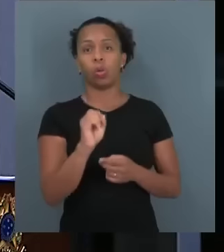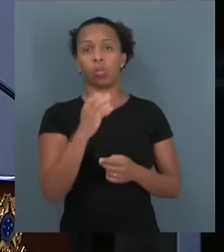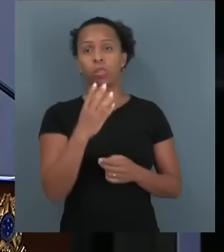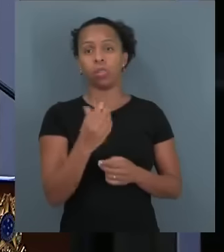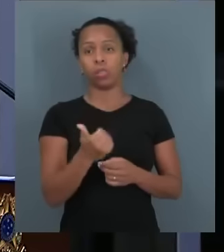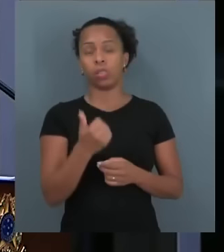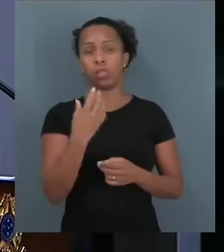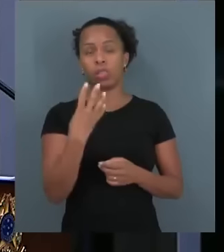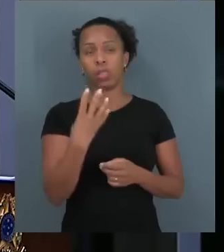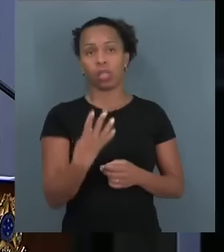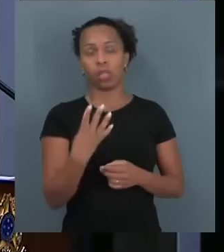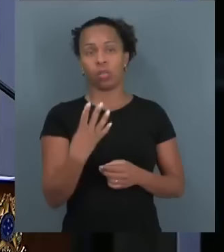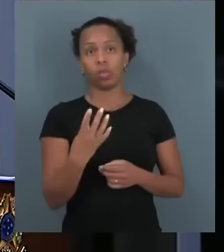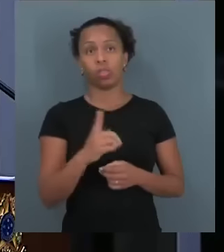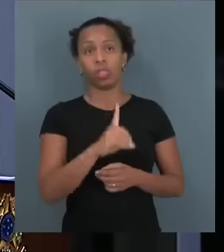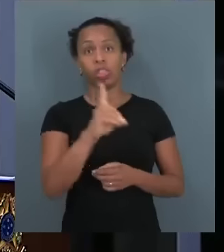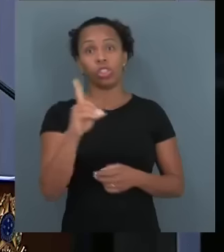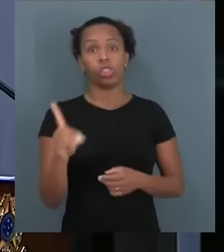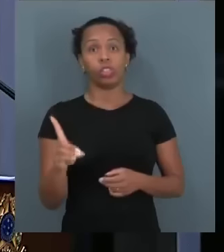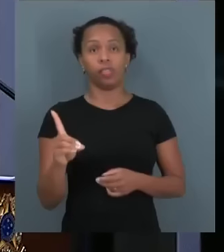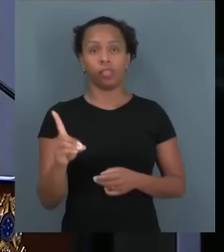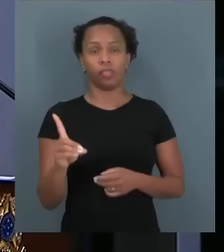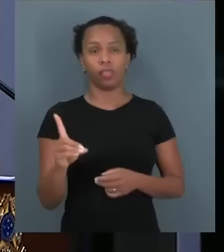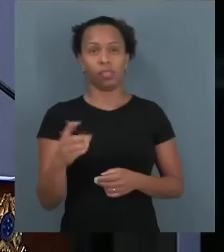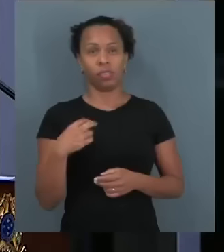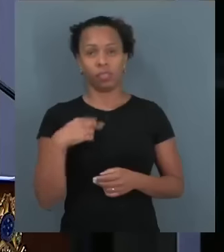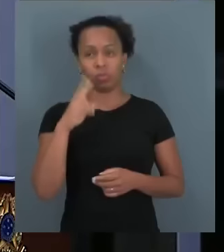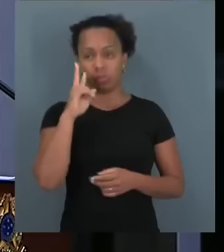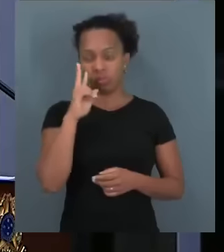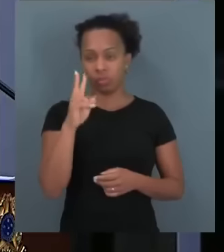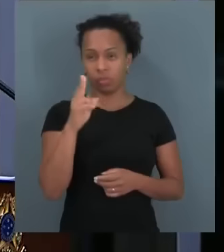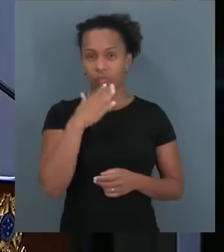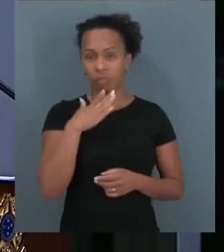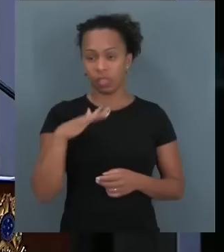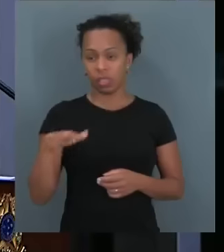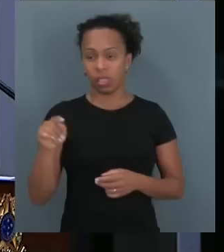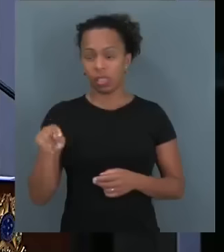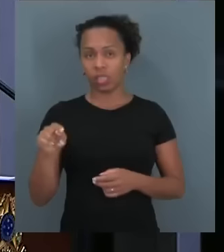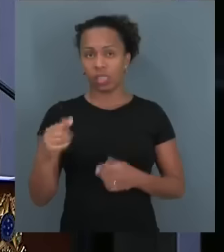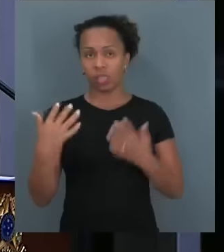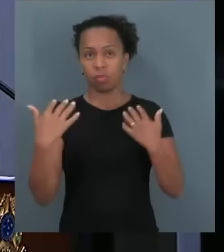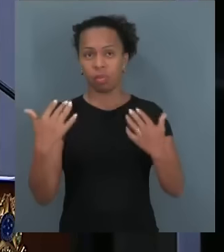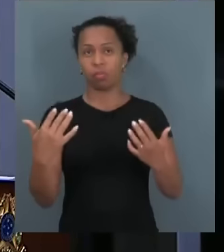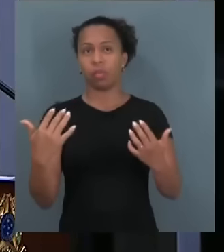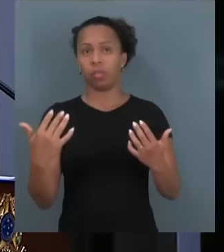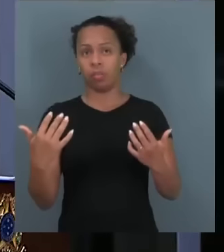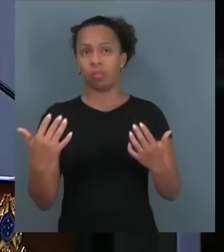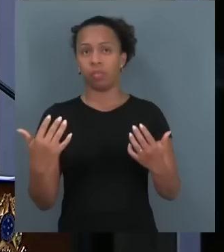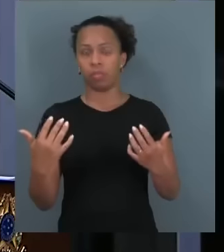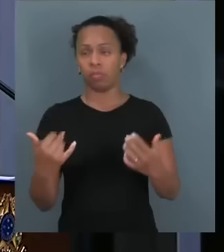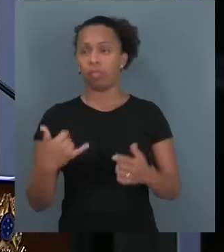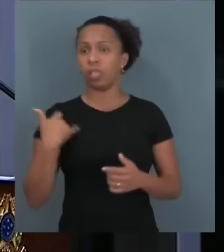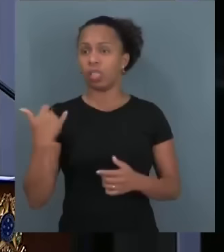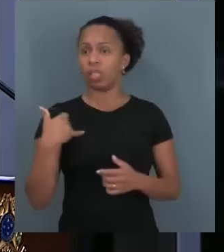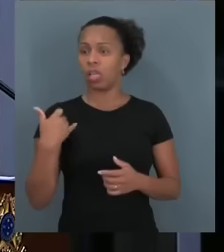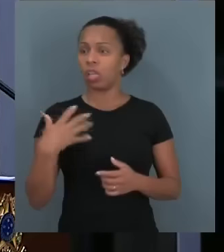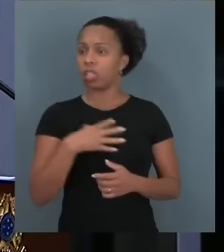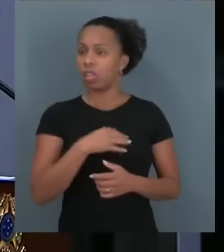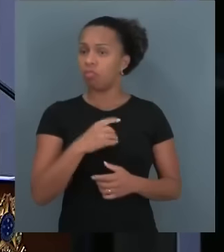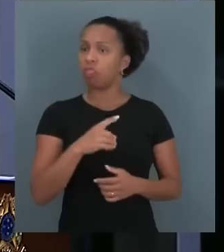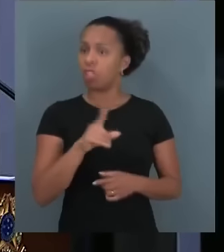814 dias. E eu estou vendo crianças aqui no plenário, coincidentemente da idade da filha dele.